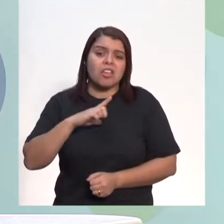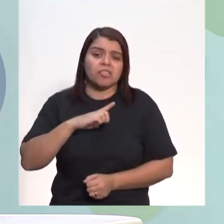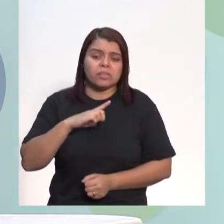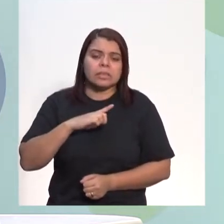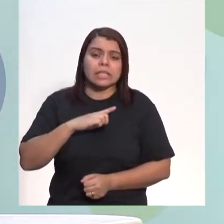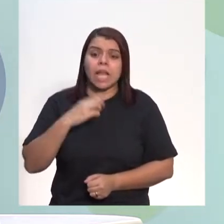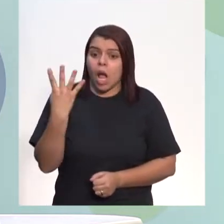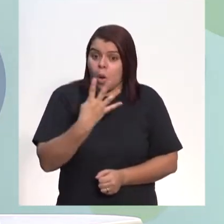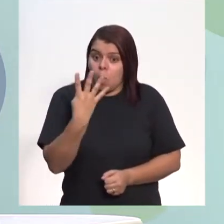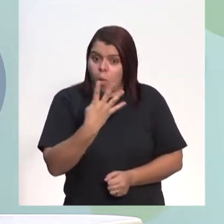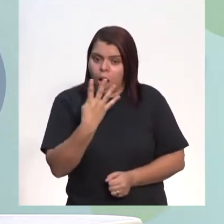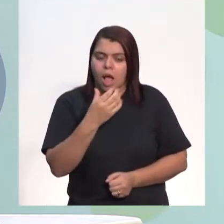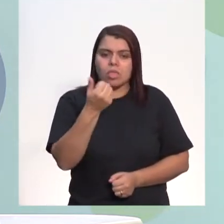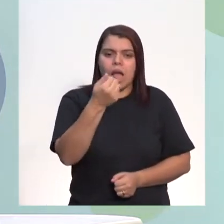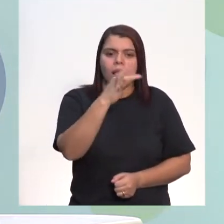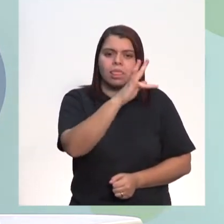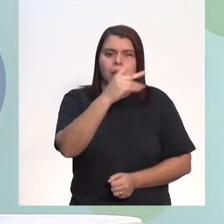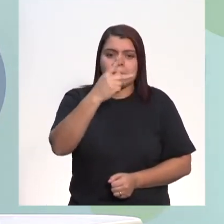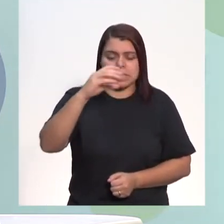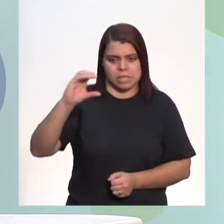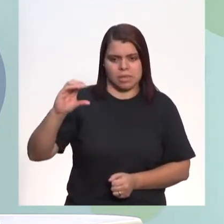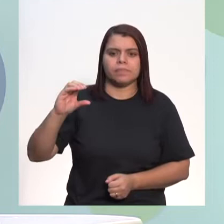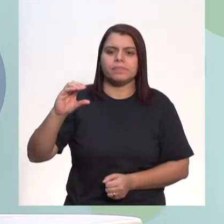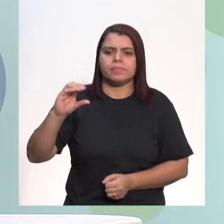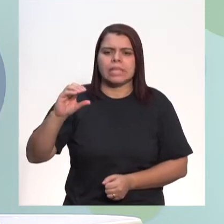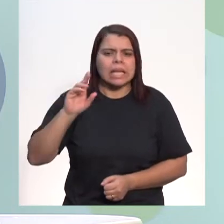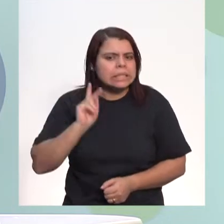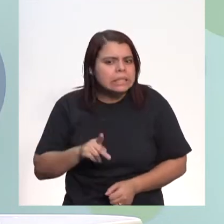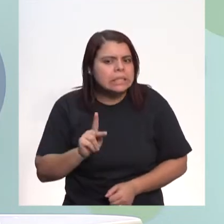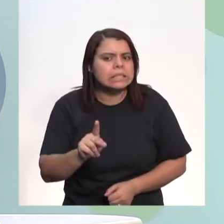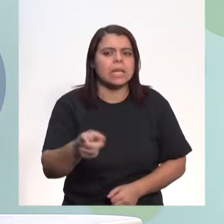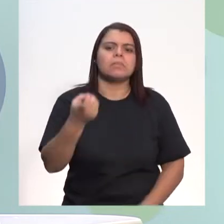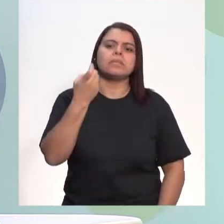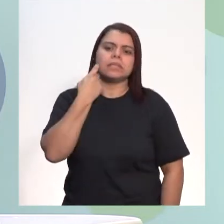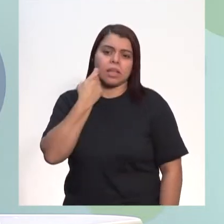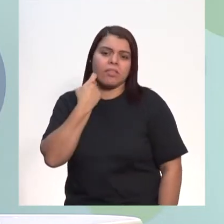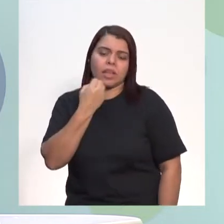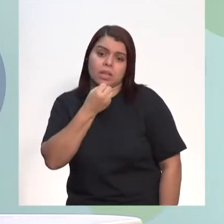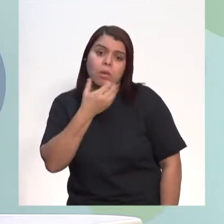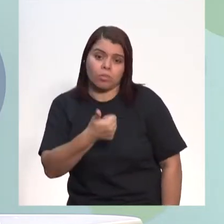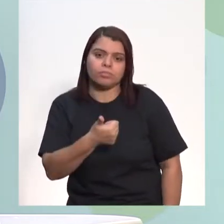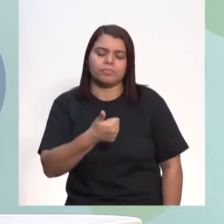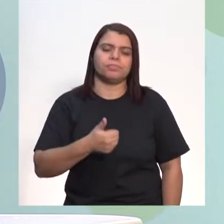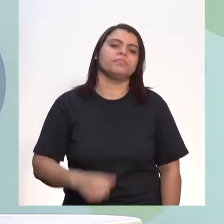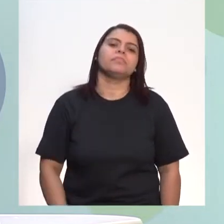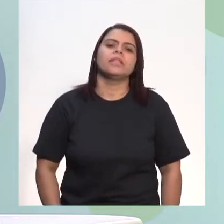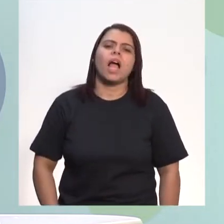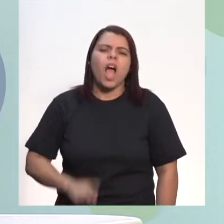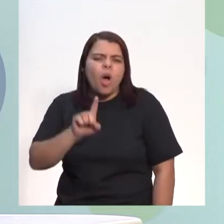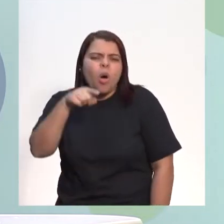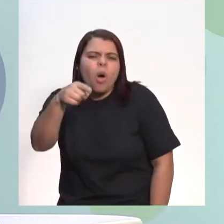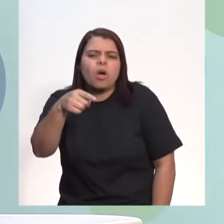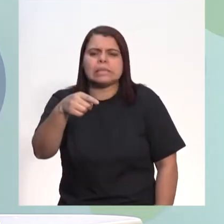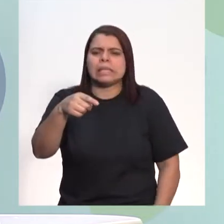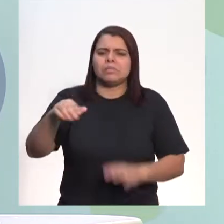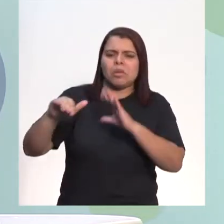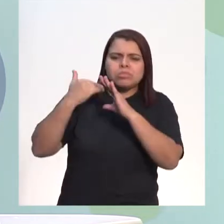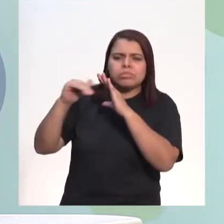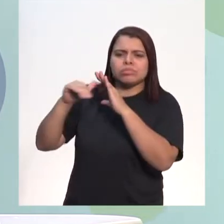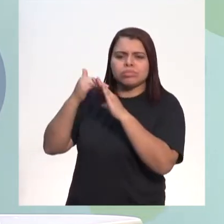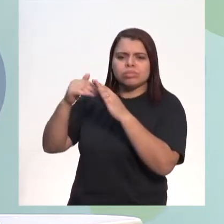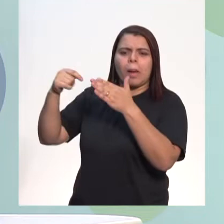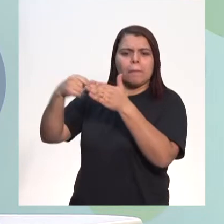e todas elas às sextas-feiras, tá bom? Uma outra coisa que eles perguntaram aqui, que tem a